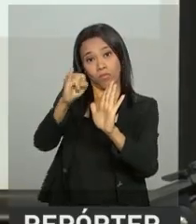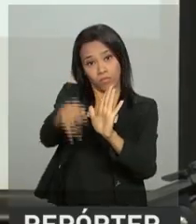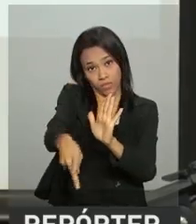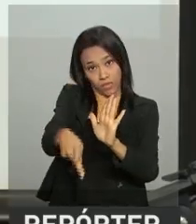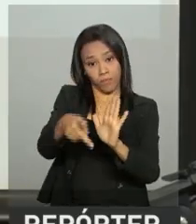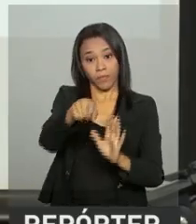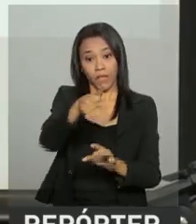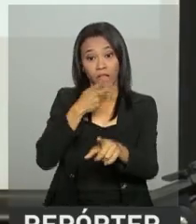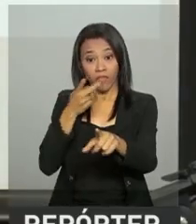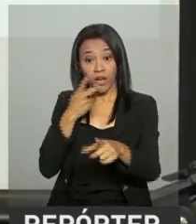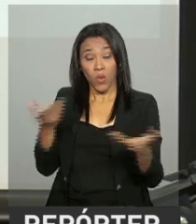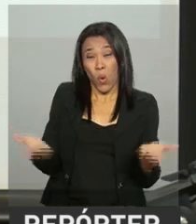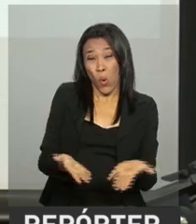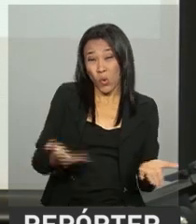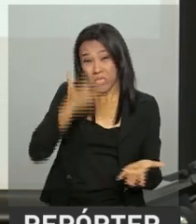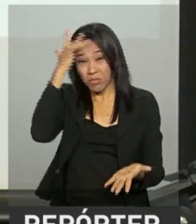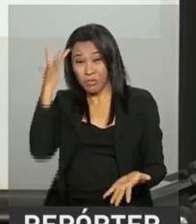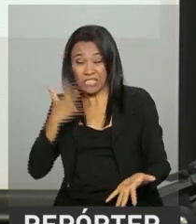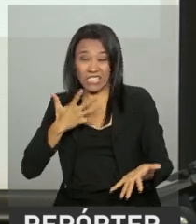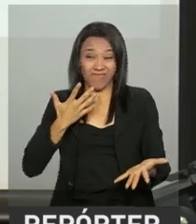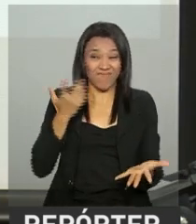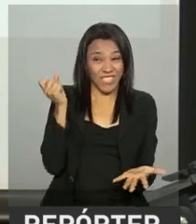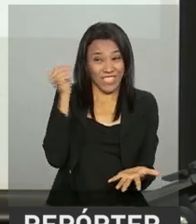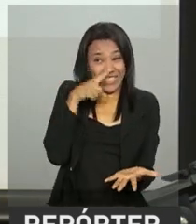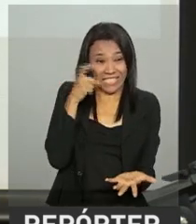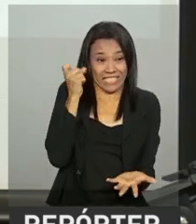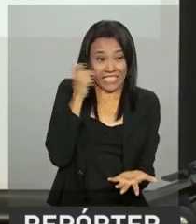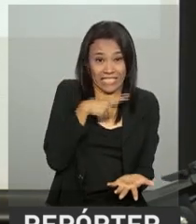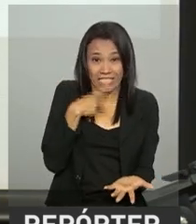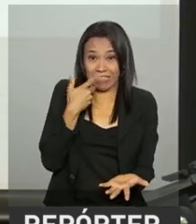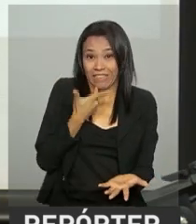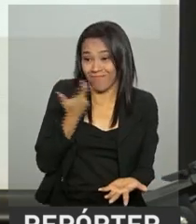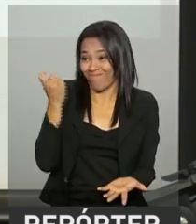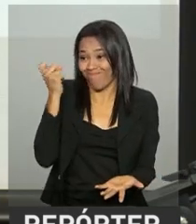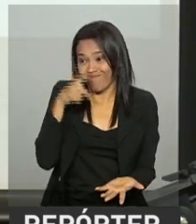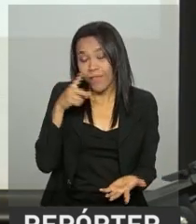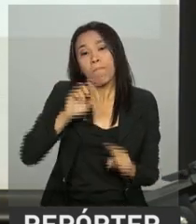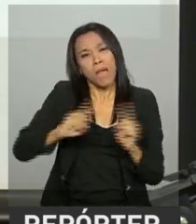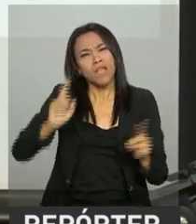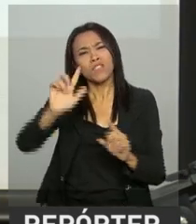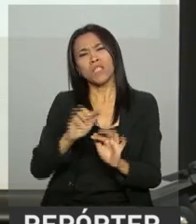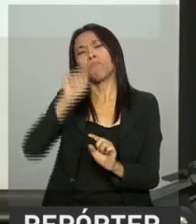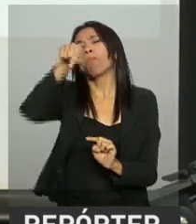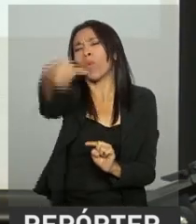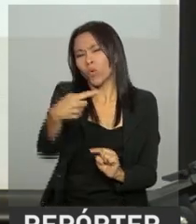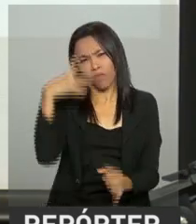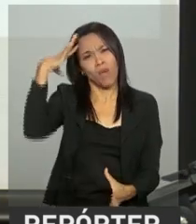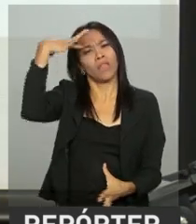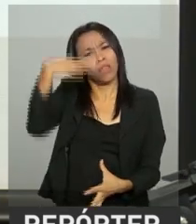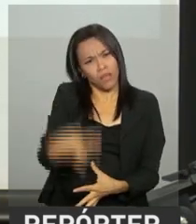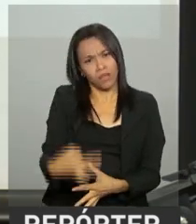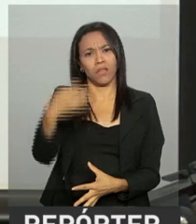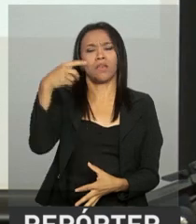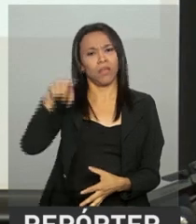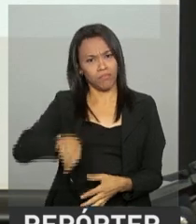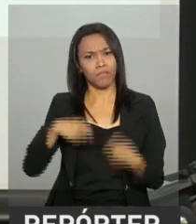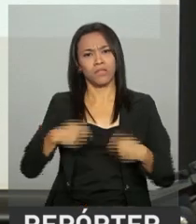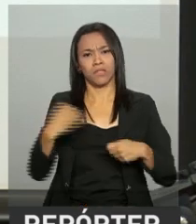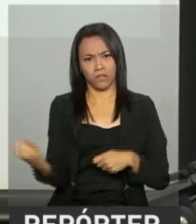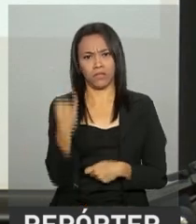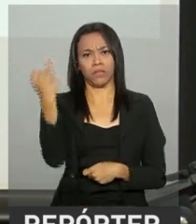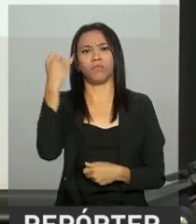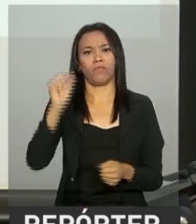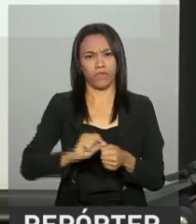amanhã. Que as pessoas vão compreender que nós estamos fazendo aquilo que o Brasil precisa para